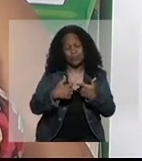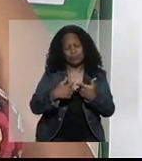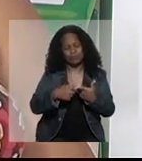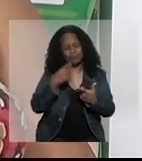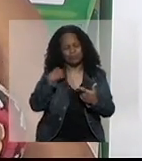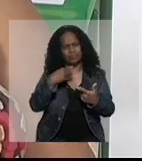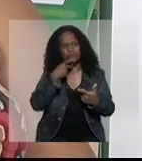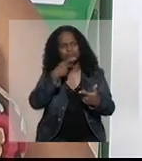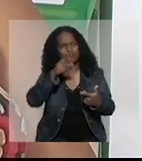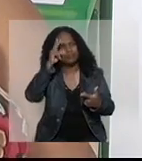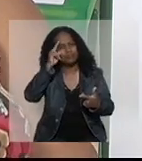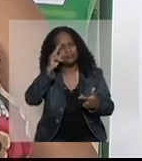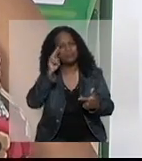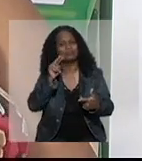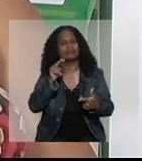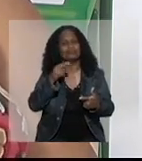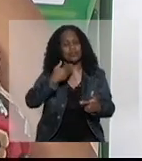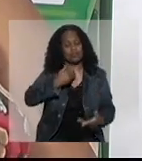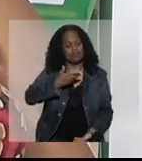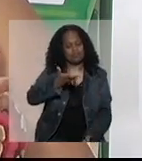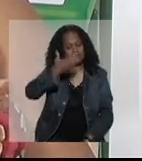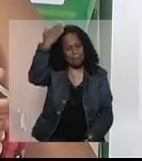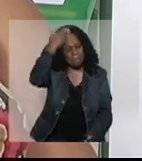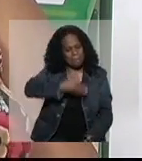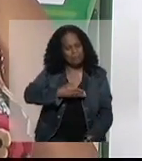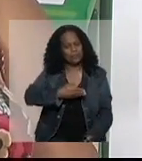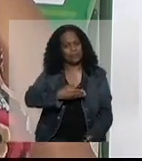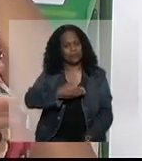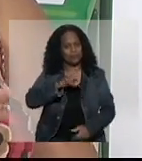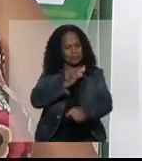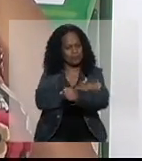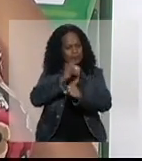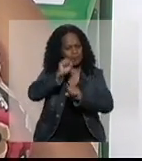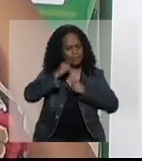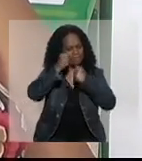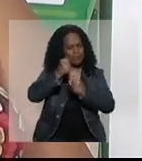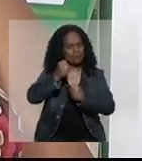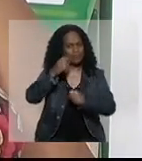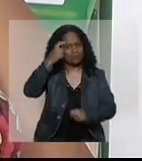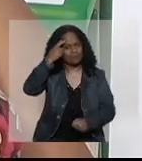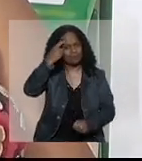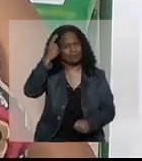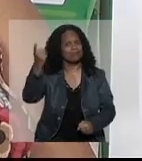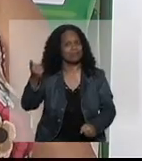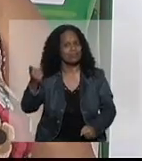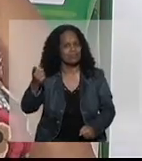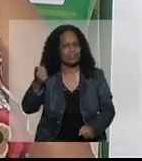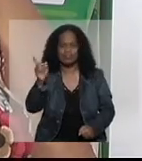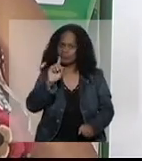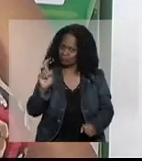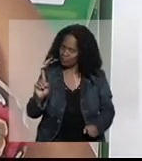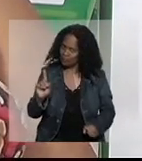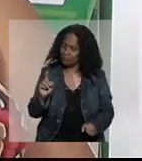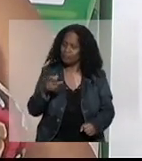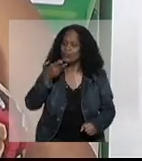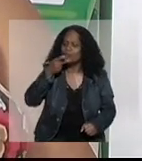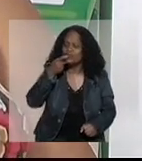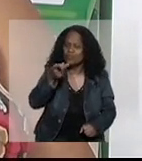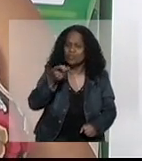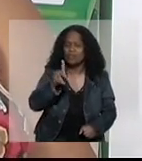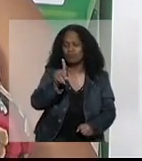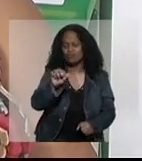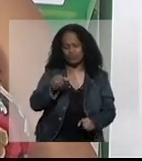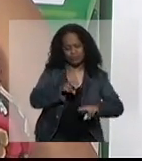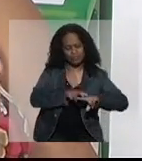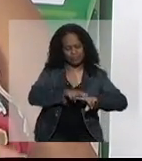pensa, né? Então, eu penso assim, eu quero provar com essa história que a força maior é da inteligência, não é do... Aí eu conto. Só